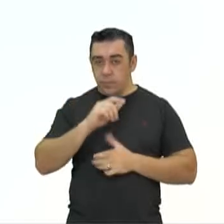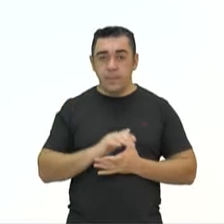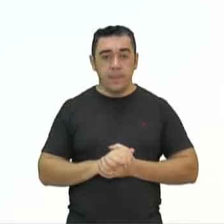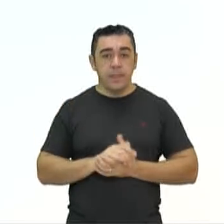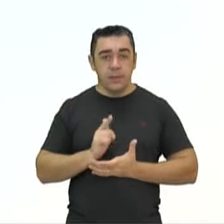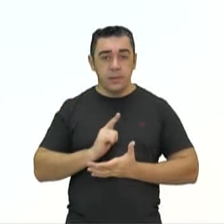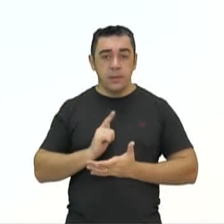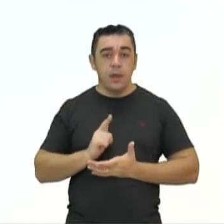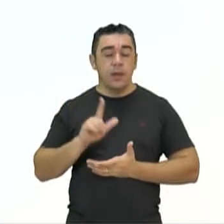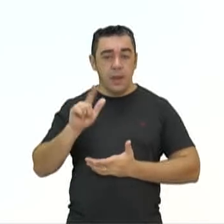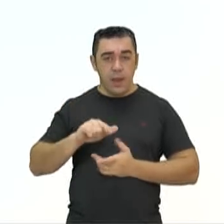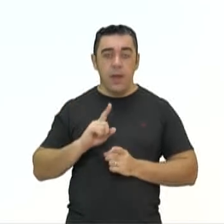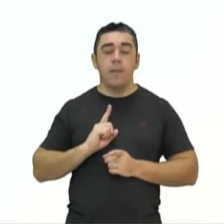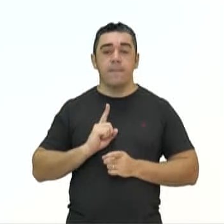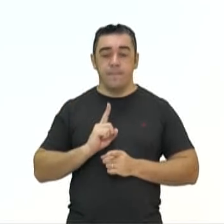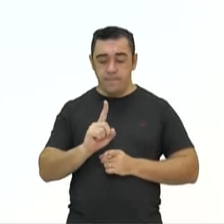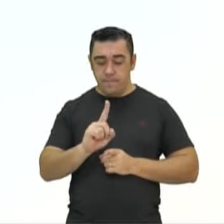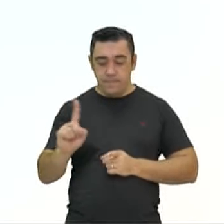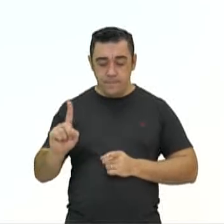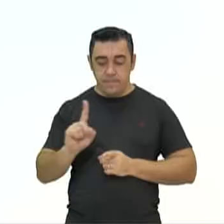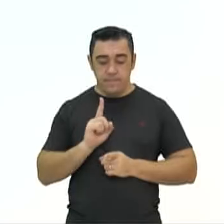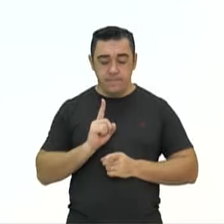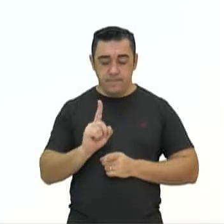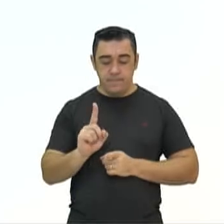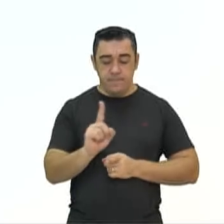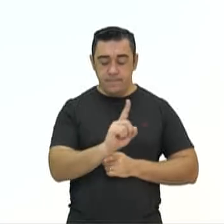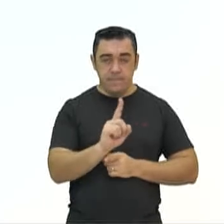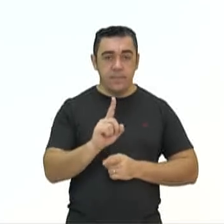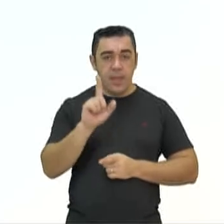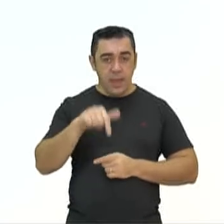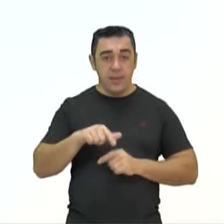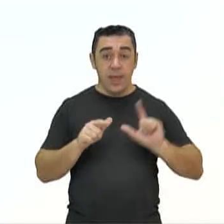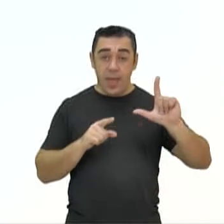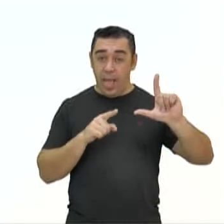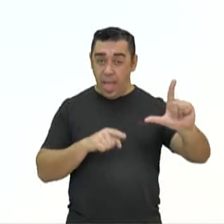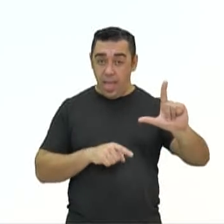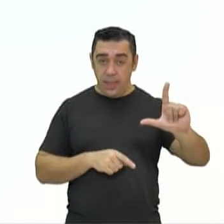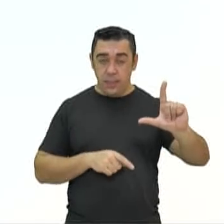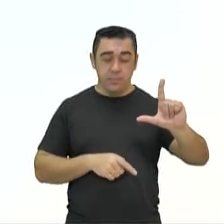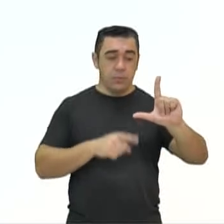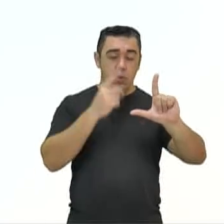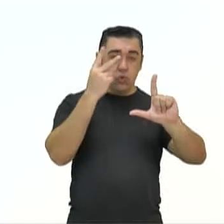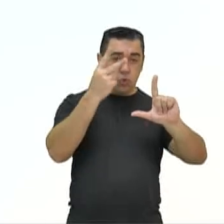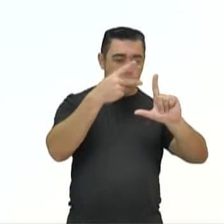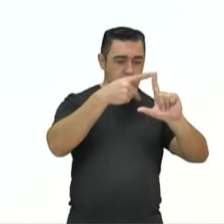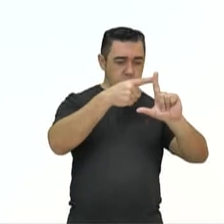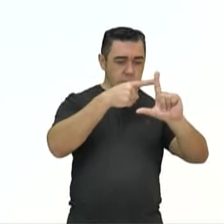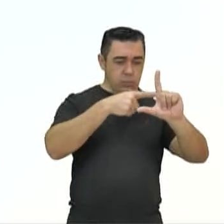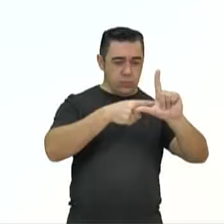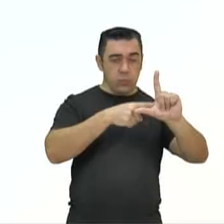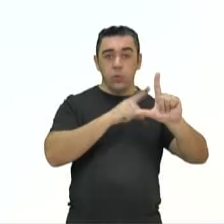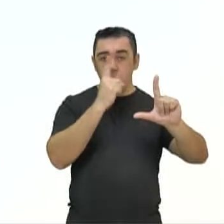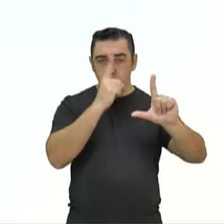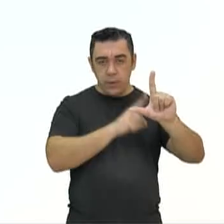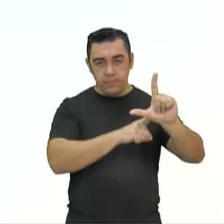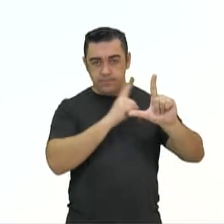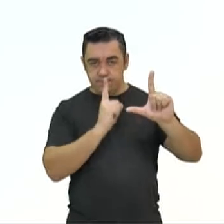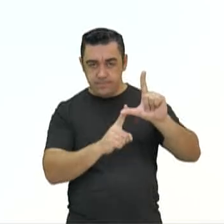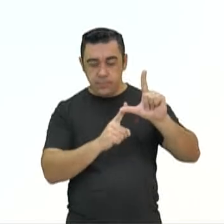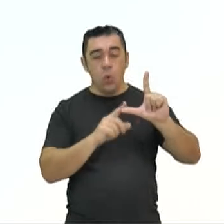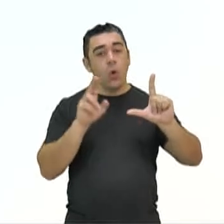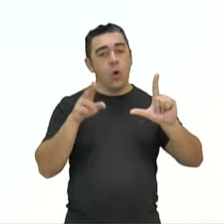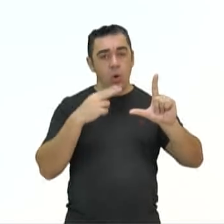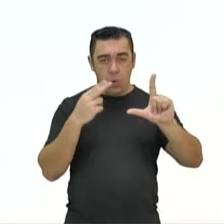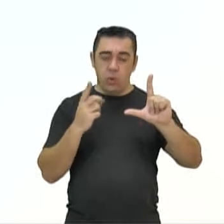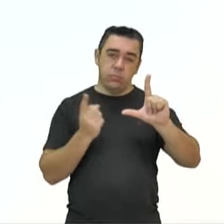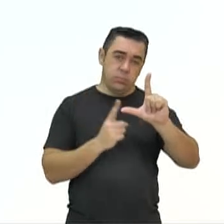captura em L. 2 casas para a coluna ou fileira e uma para a esquerda ou direita. Então, sempre o L. O que eu costumo